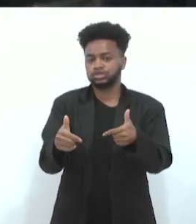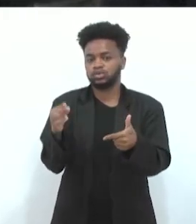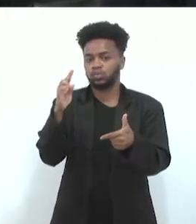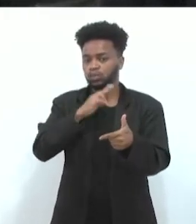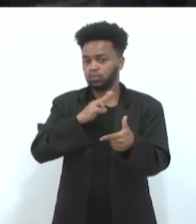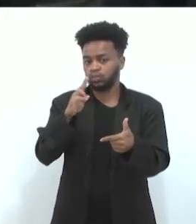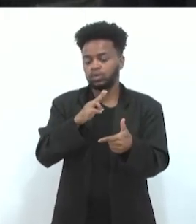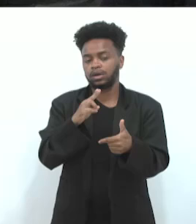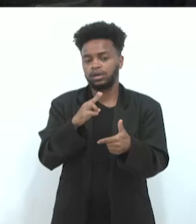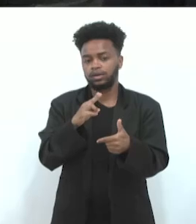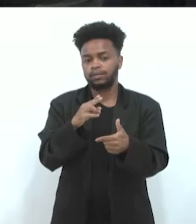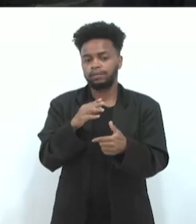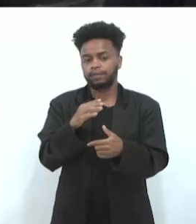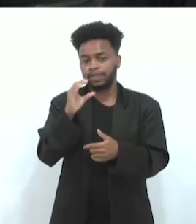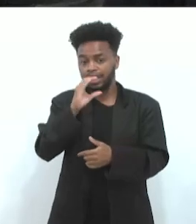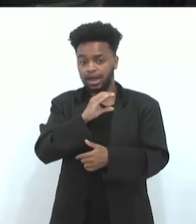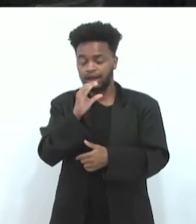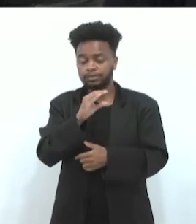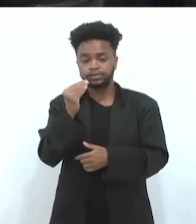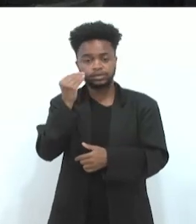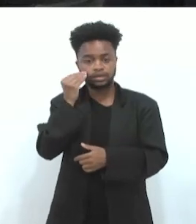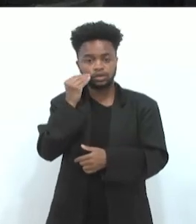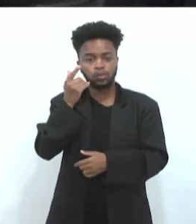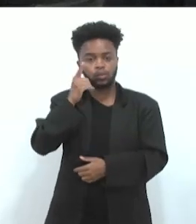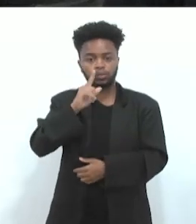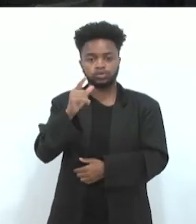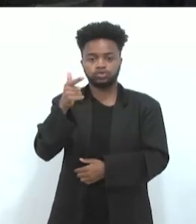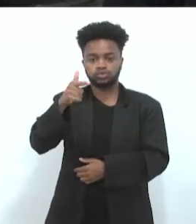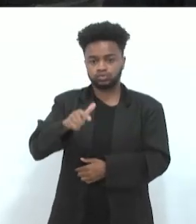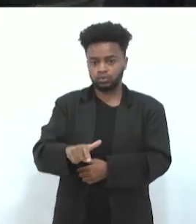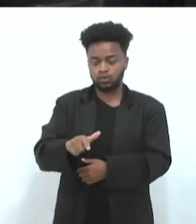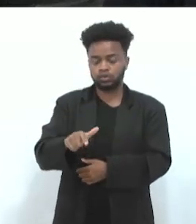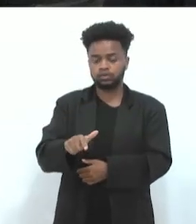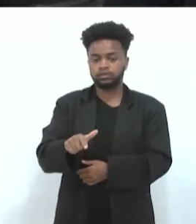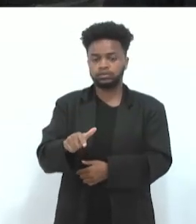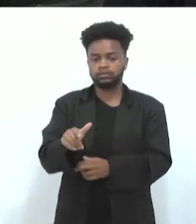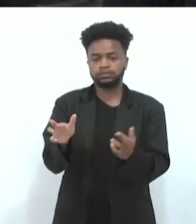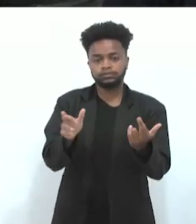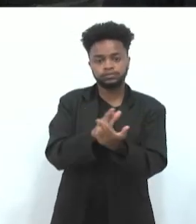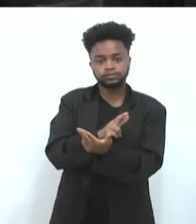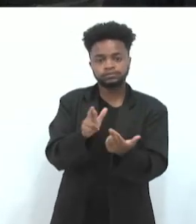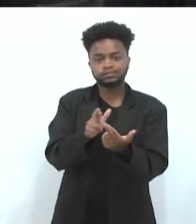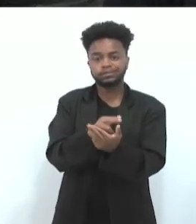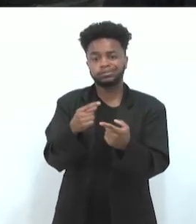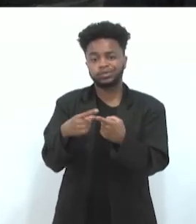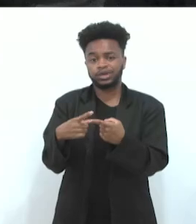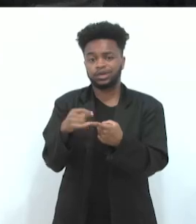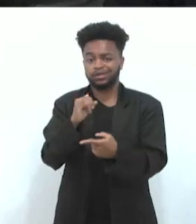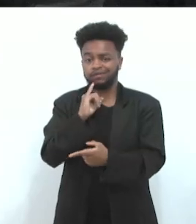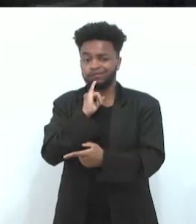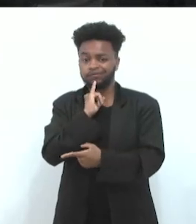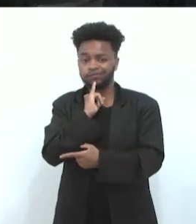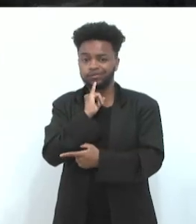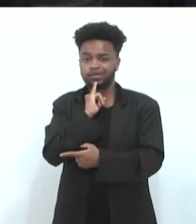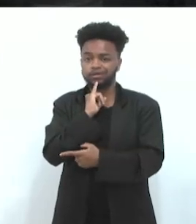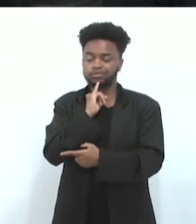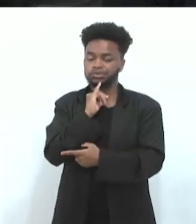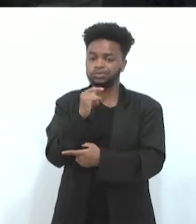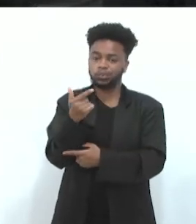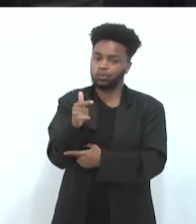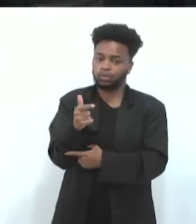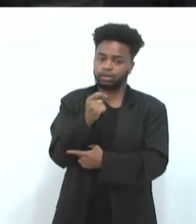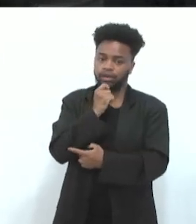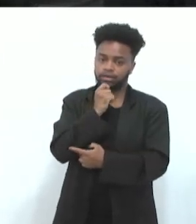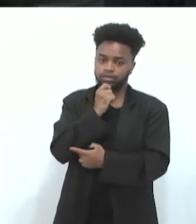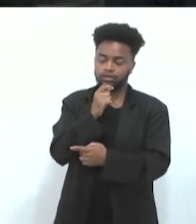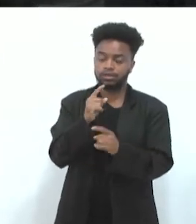que possamos restabelecer toda uma relação que, infelizmente, com esse órgão nós não temos ainda e